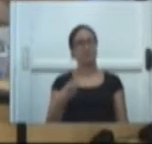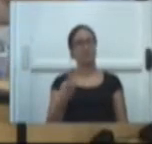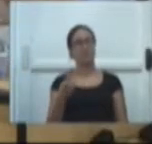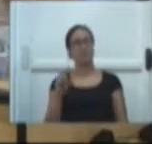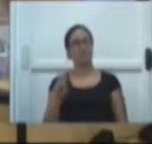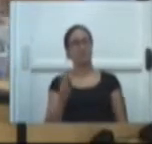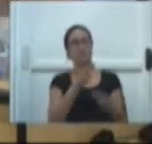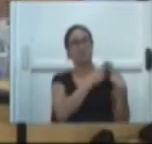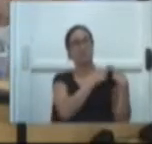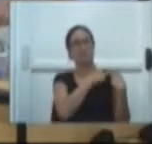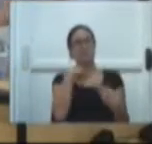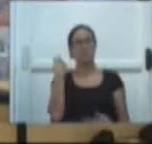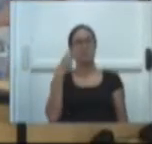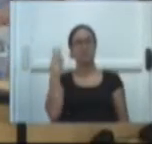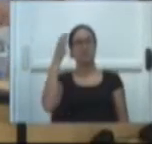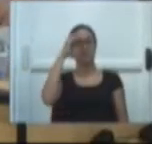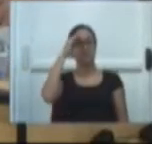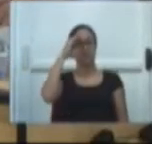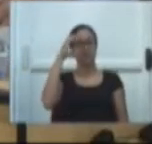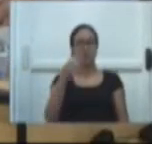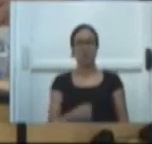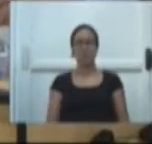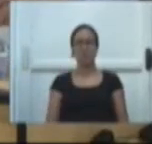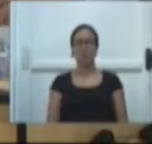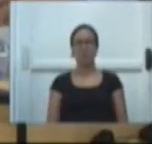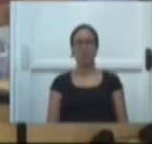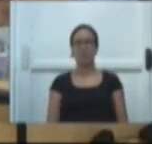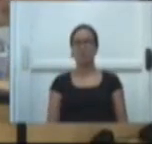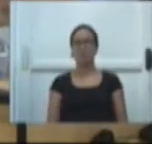vereador José Couto de Jesus. Totó do Gás.